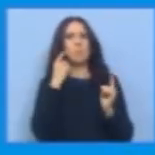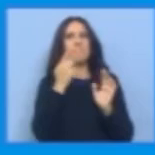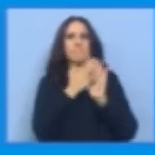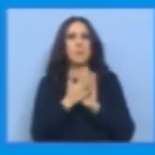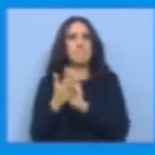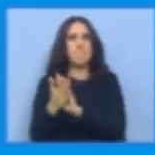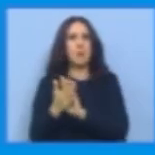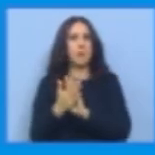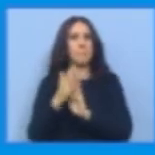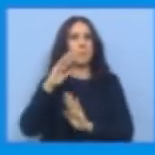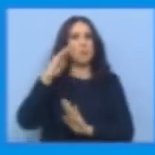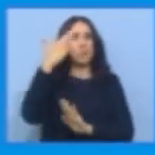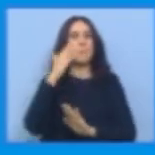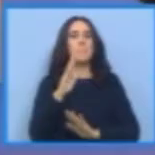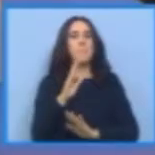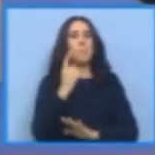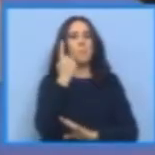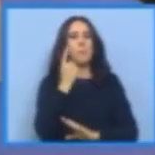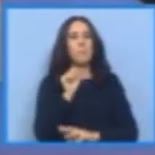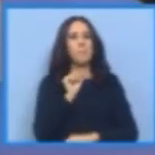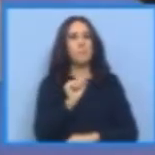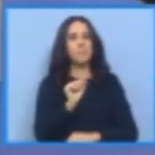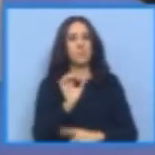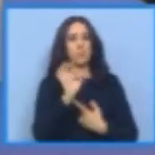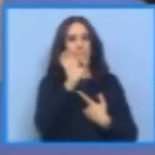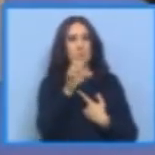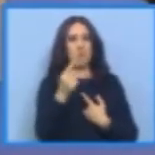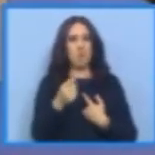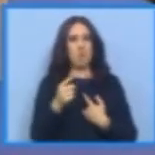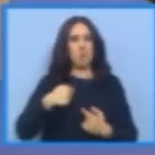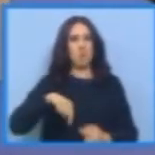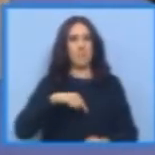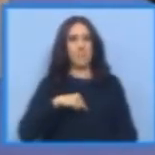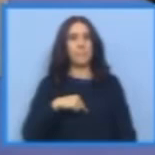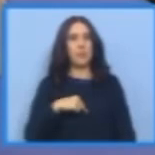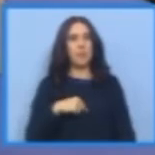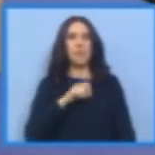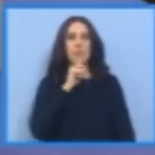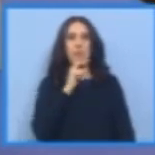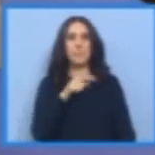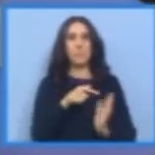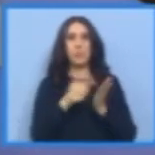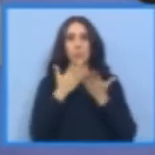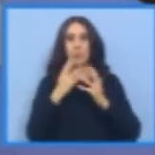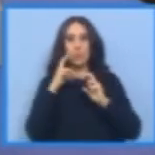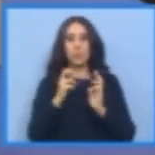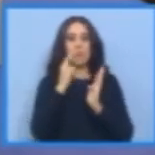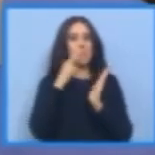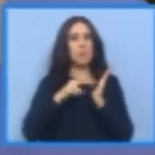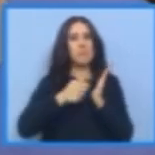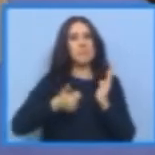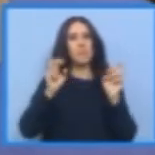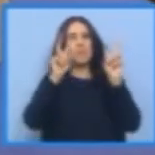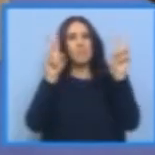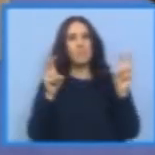fala mais alto. E uma das sugestões que fazemos é que se possa ler este estudo, sobretudo aquele